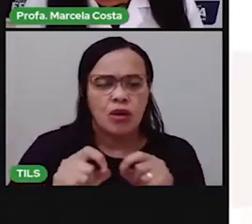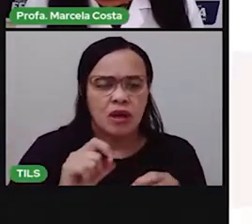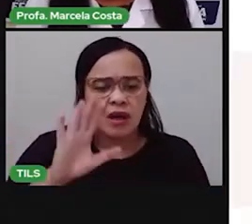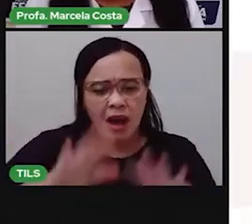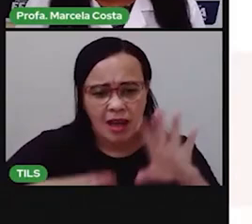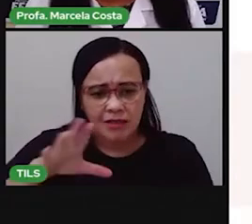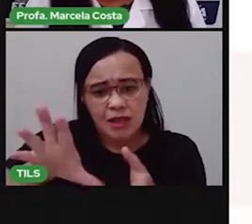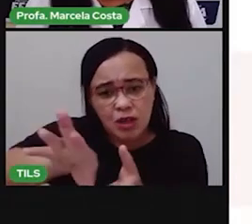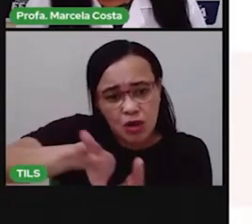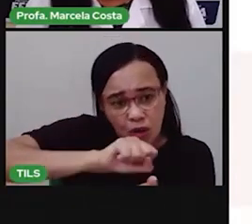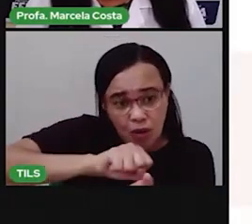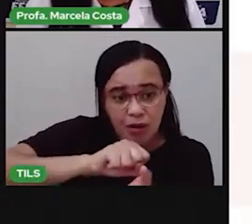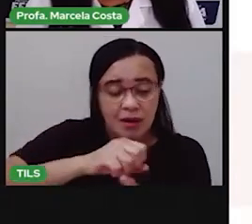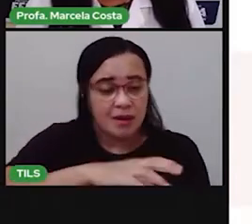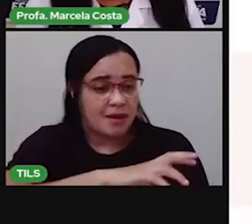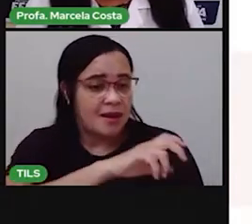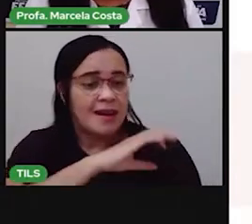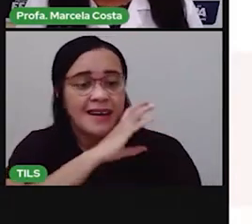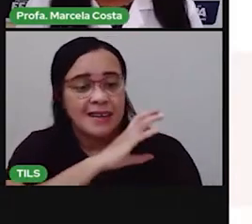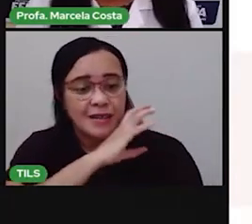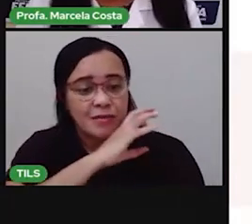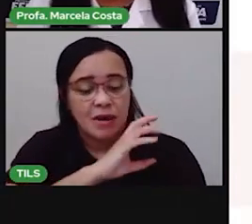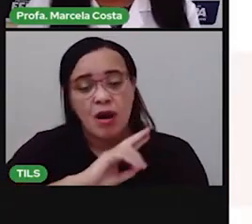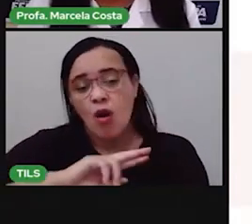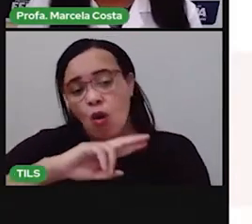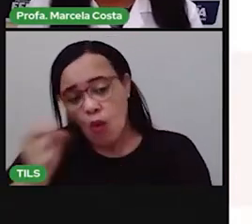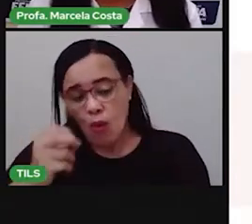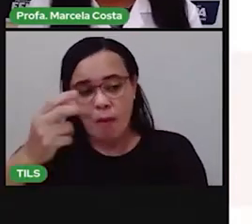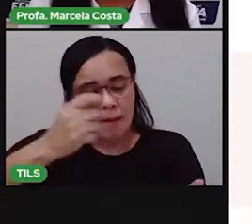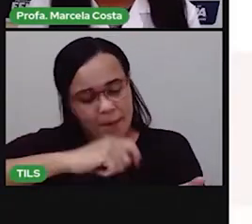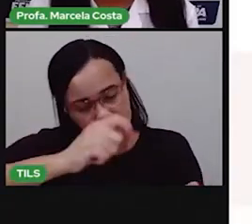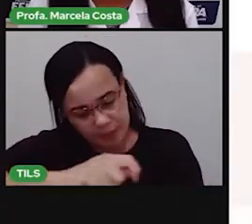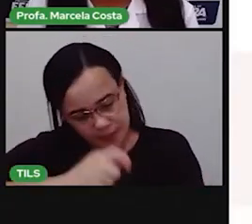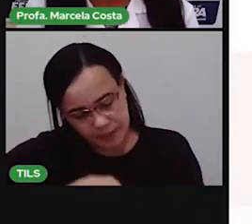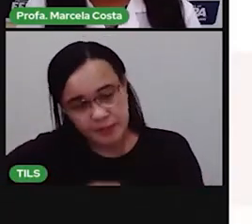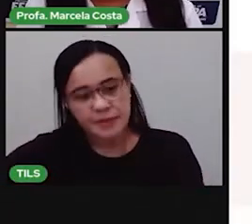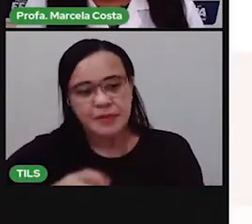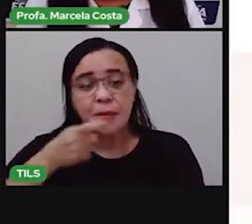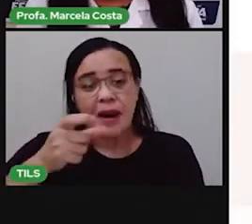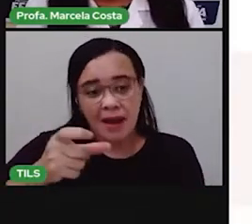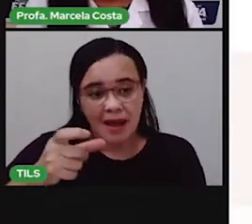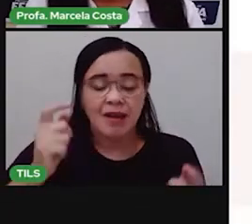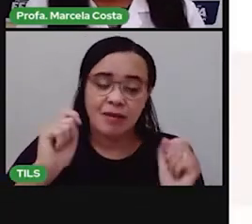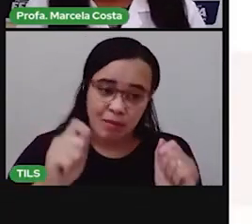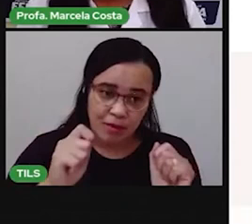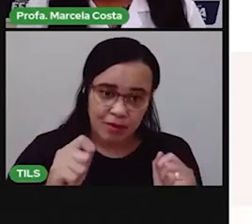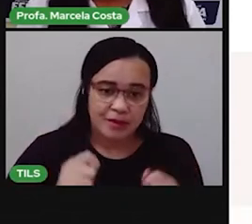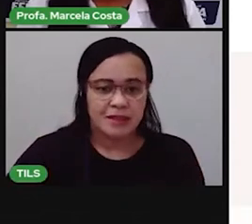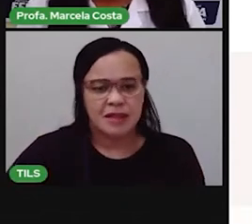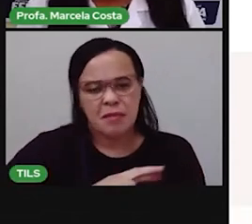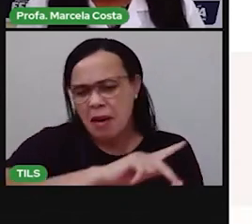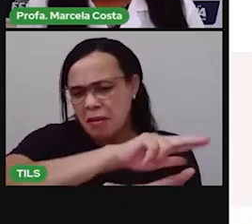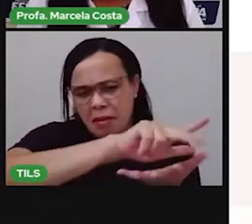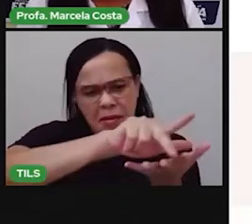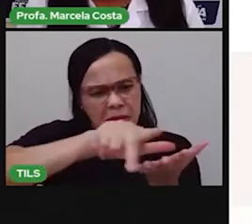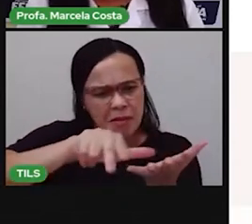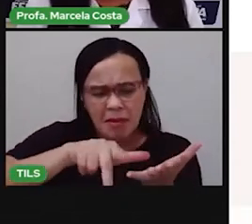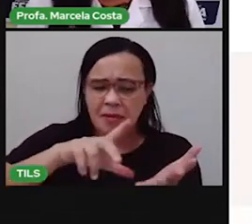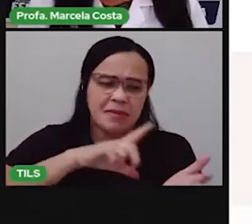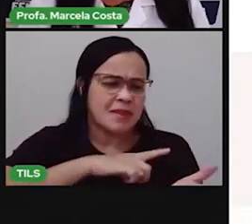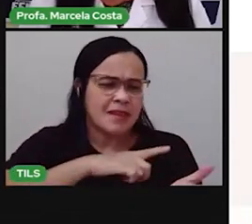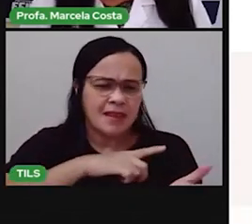escrever alguma palavra. Varia muito de quem está ali participando dessa brincadeira,